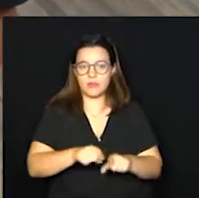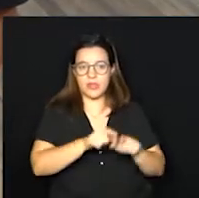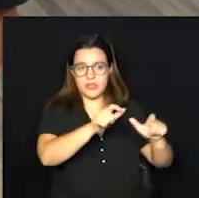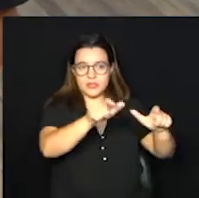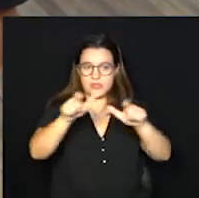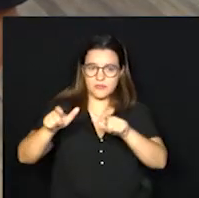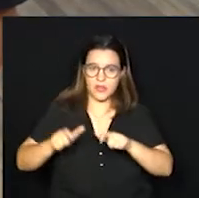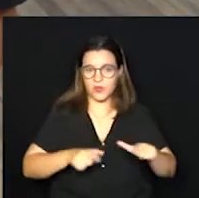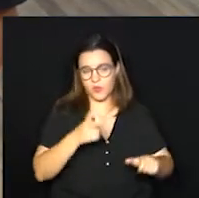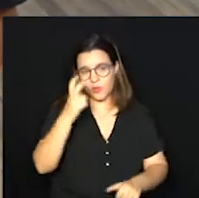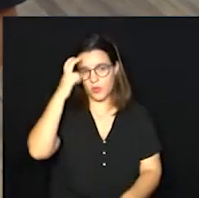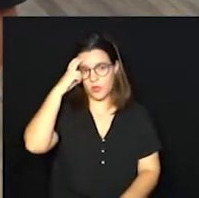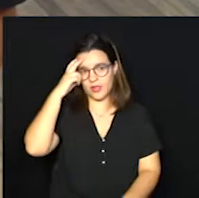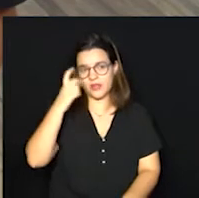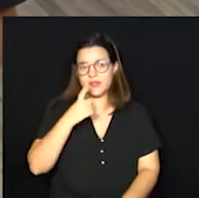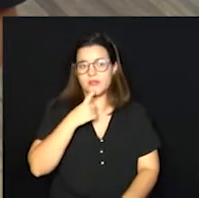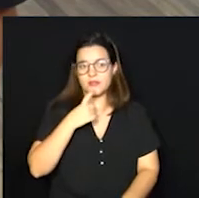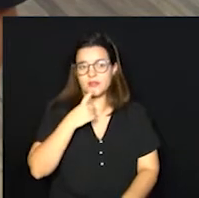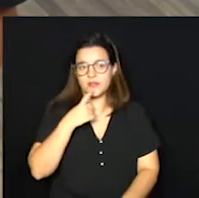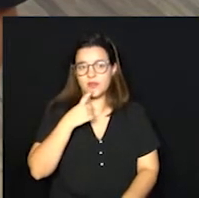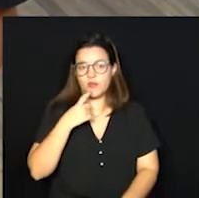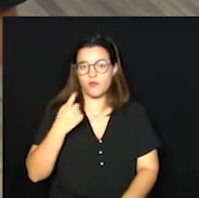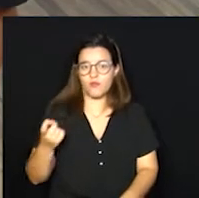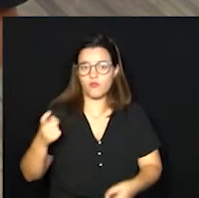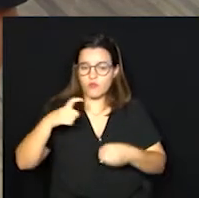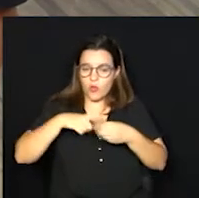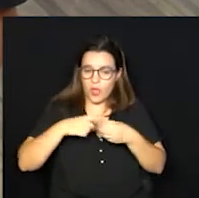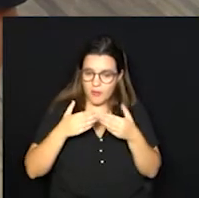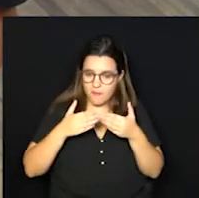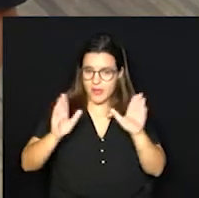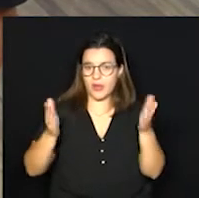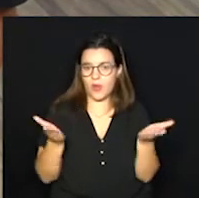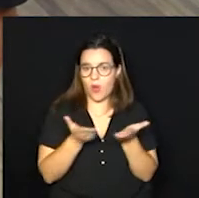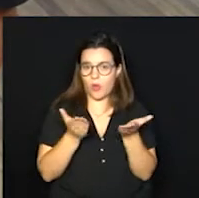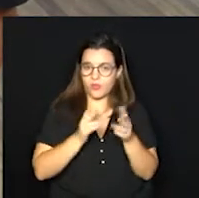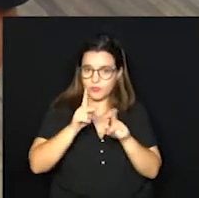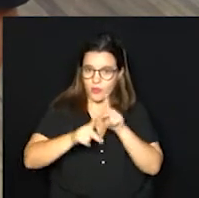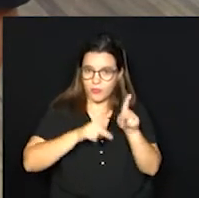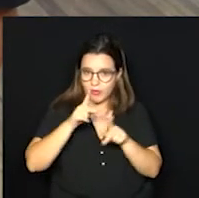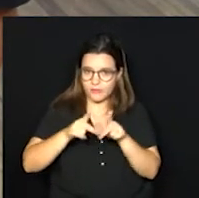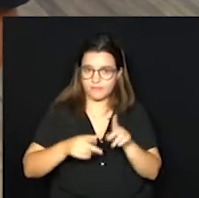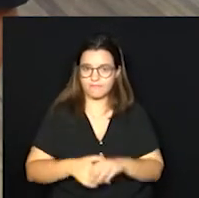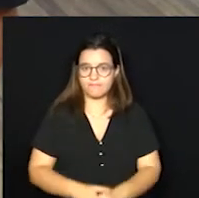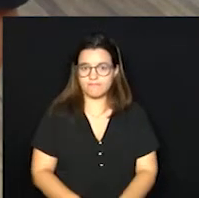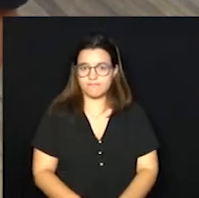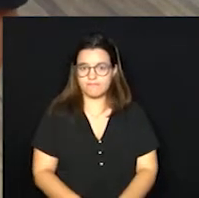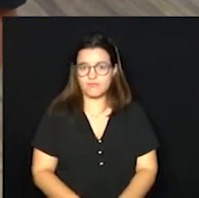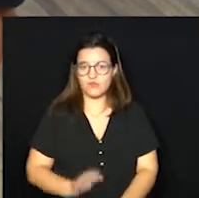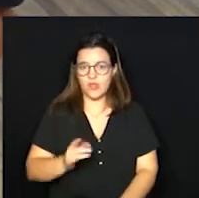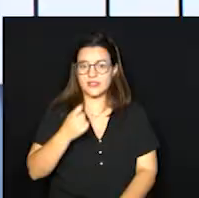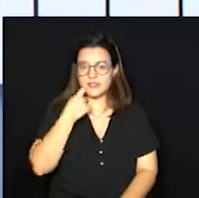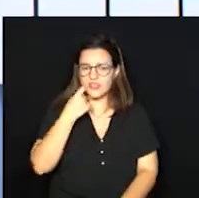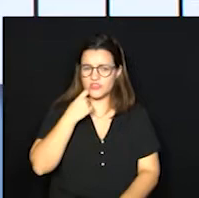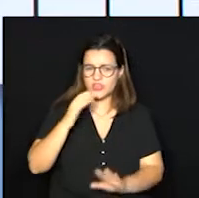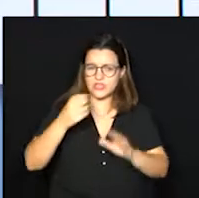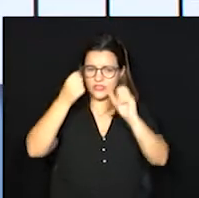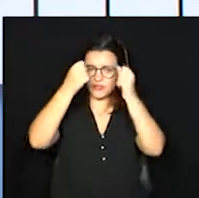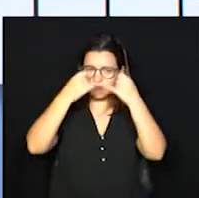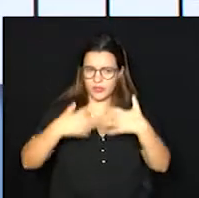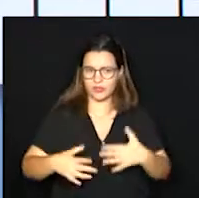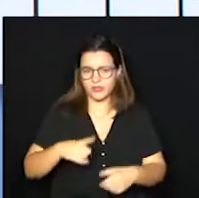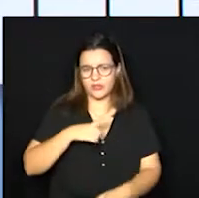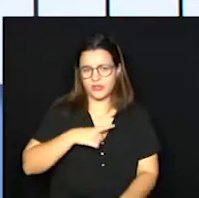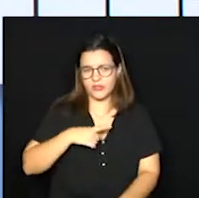culturais na cidade de Campinas estão novamente liberados para a população? Sim, a gente já falou sobre isso na sexta-feira com a